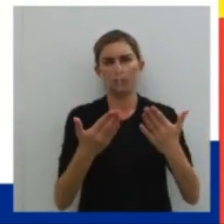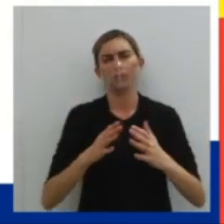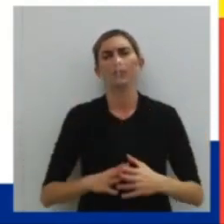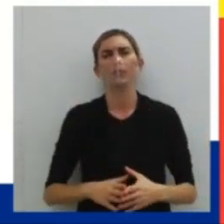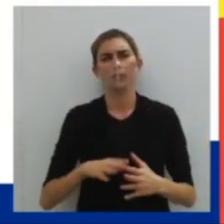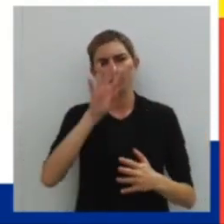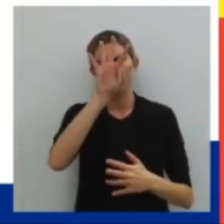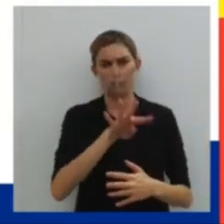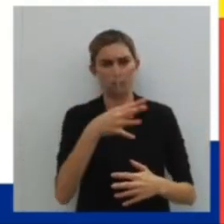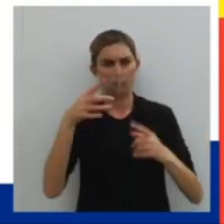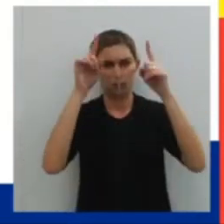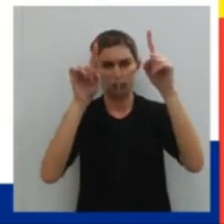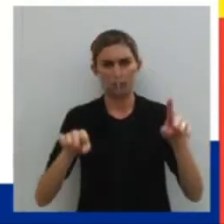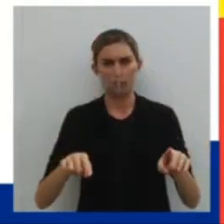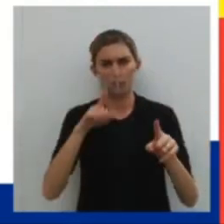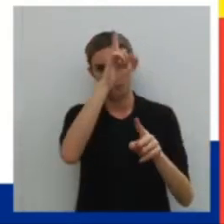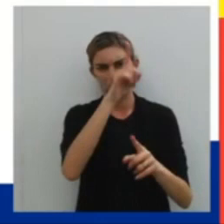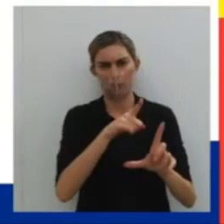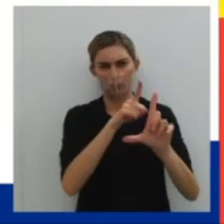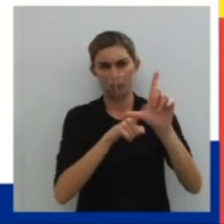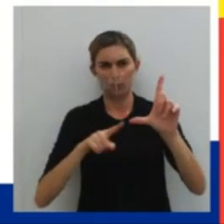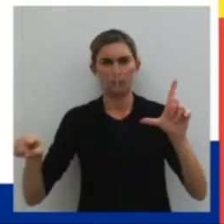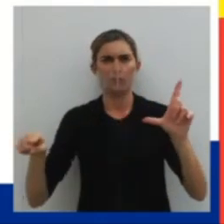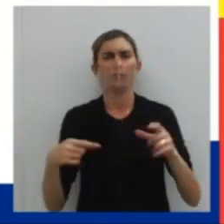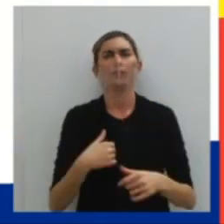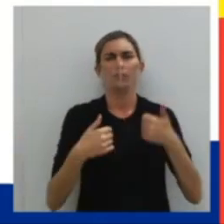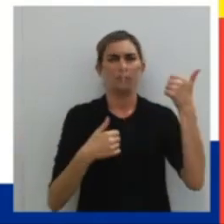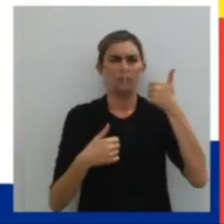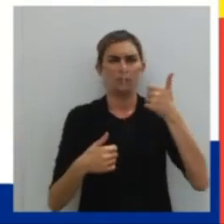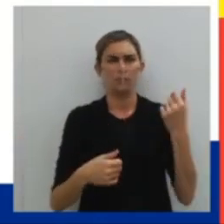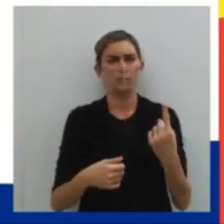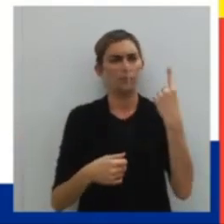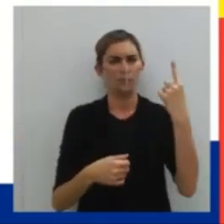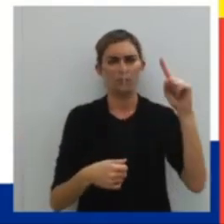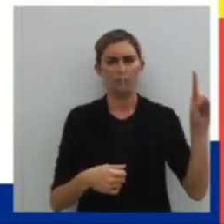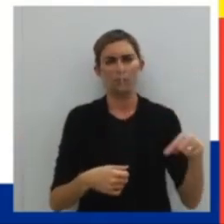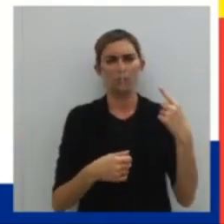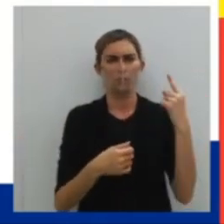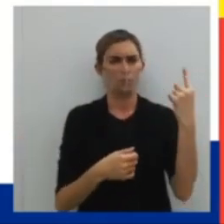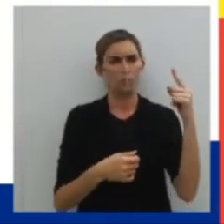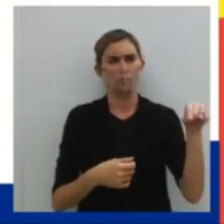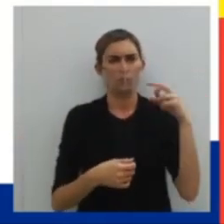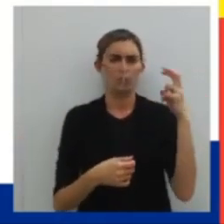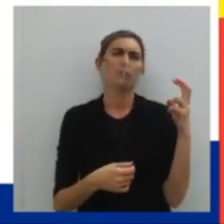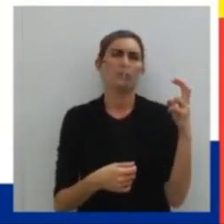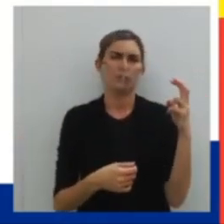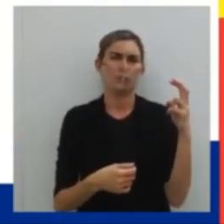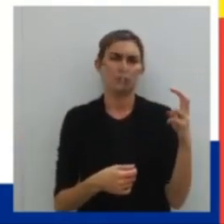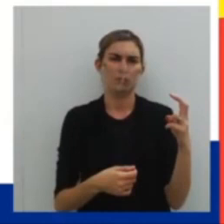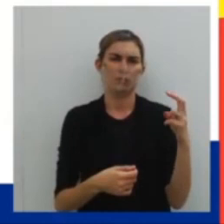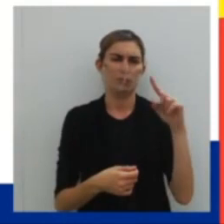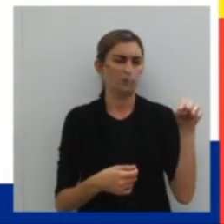produto cartesiano AB. Observe que legal. O primeiro par ordenado está indicado aqui